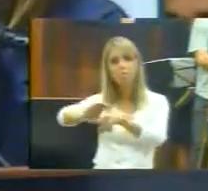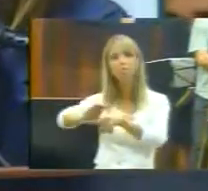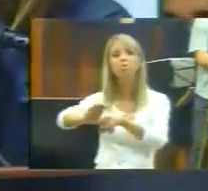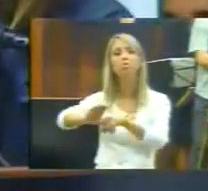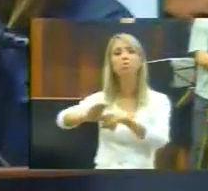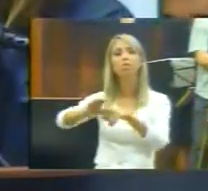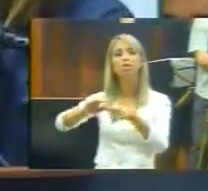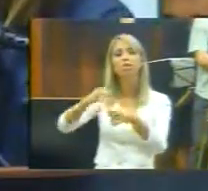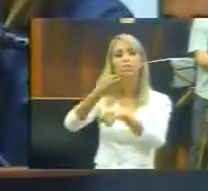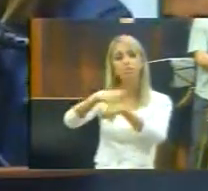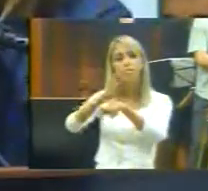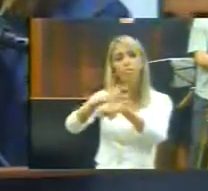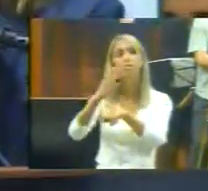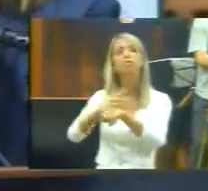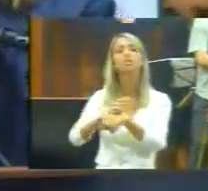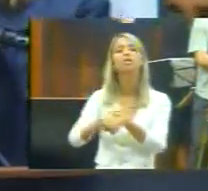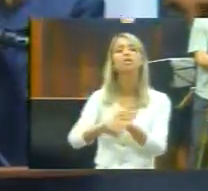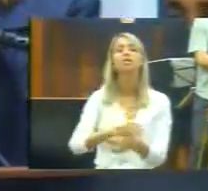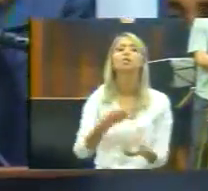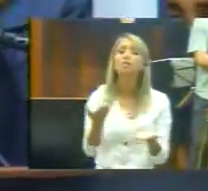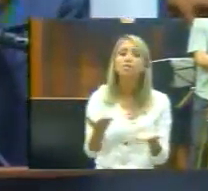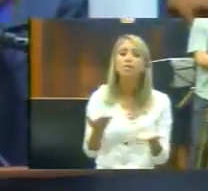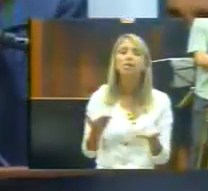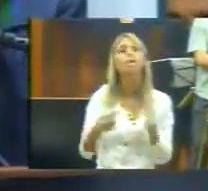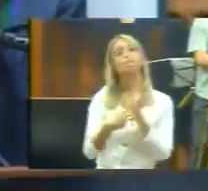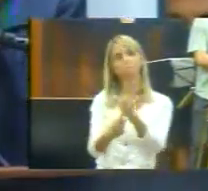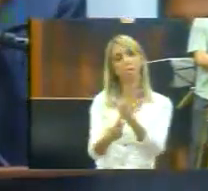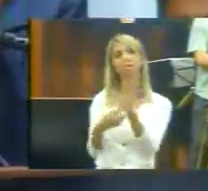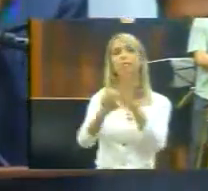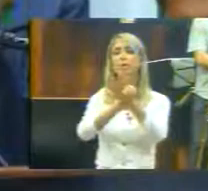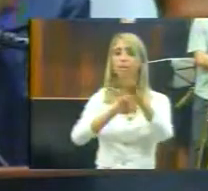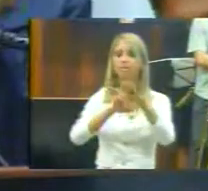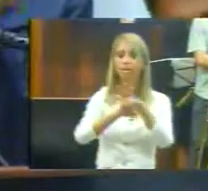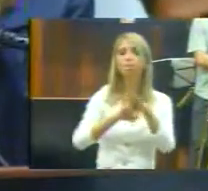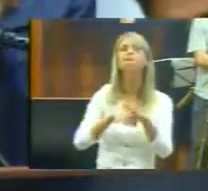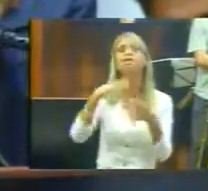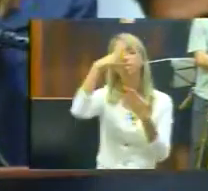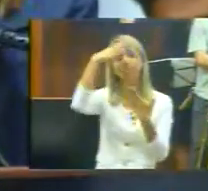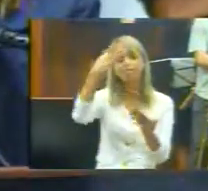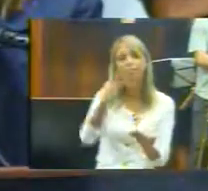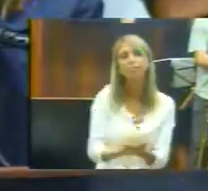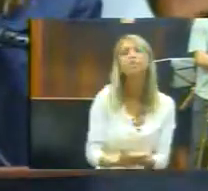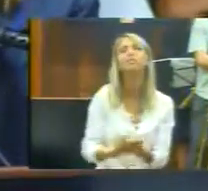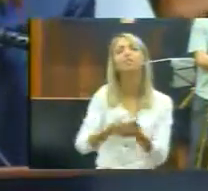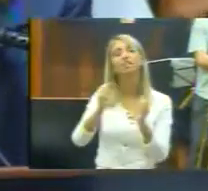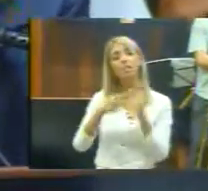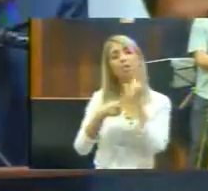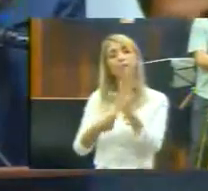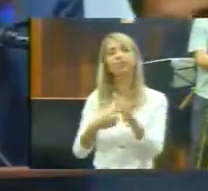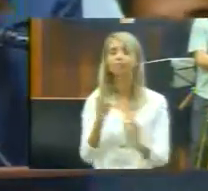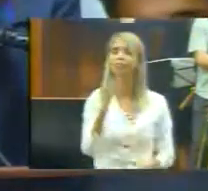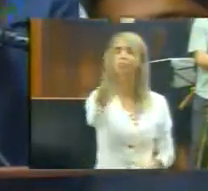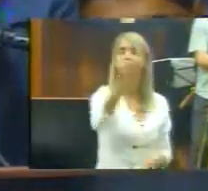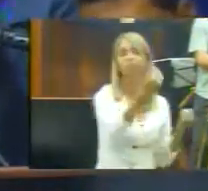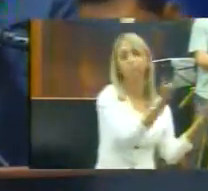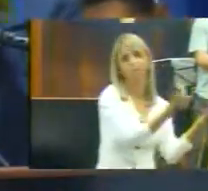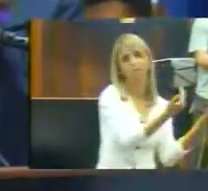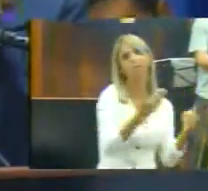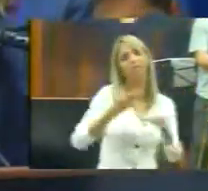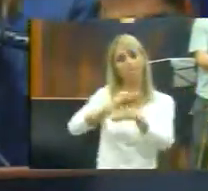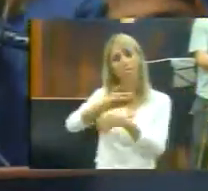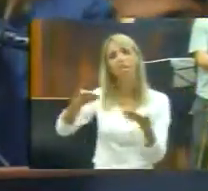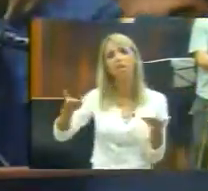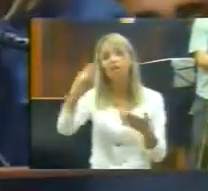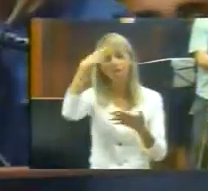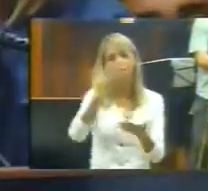no dia 29 junto com o diploma. Né, isso mostra que é uma empresa também que acredita, né, e que investe no futuro da geração que está chegando aí, que